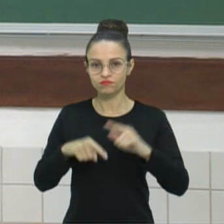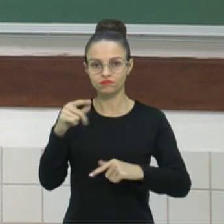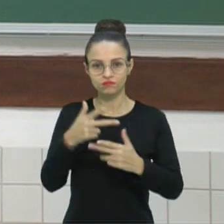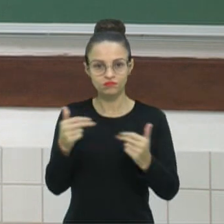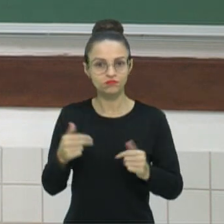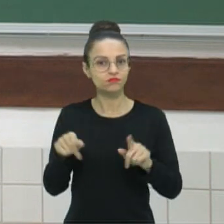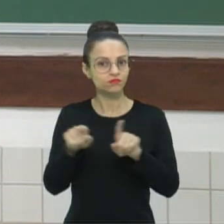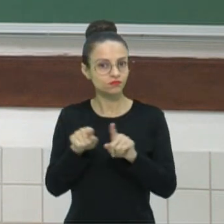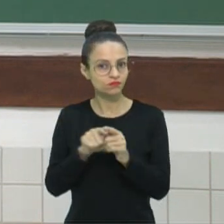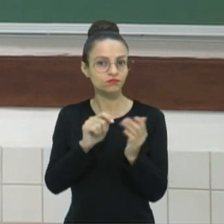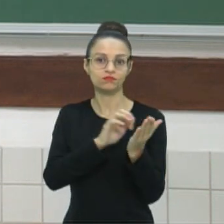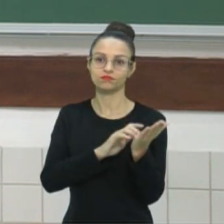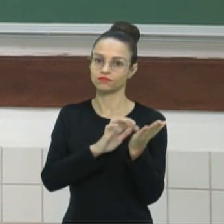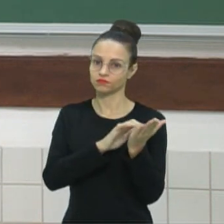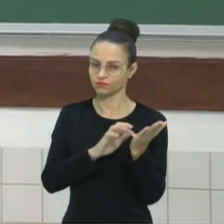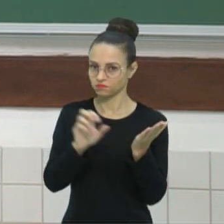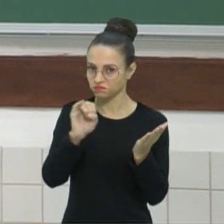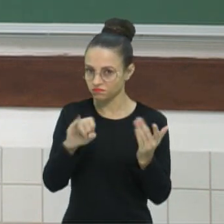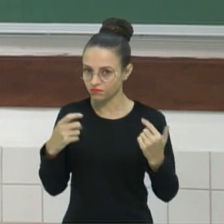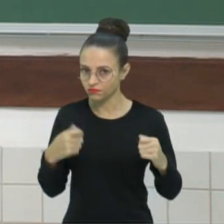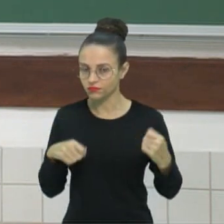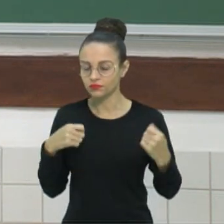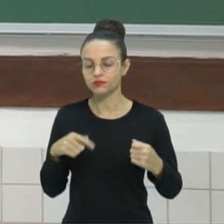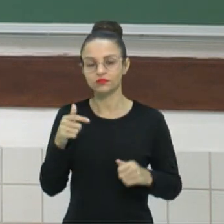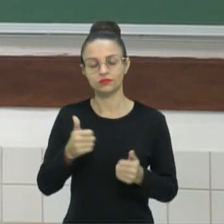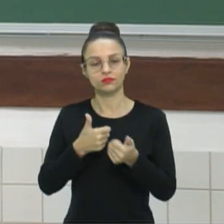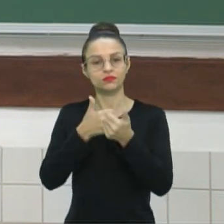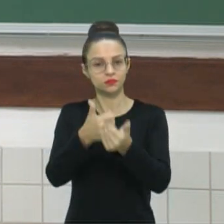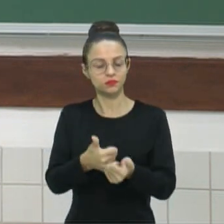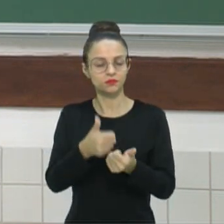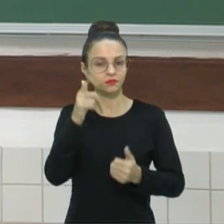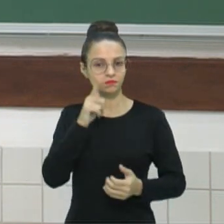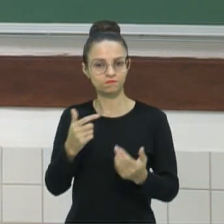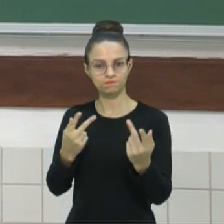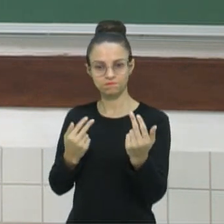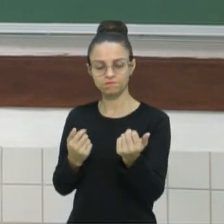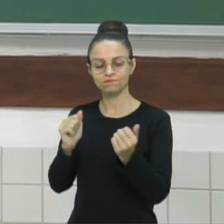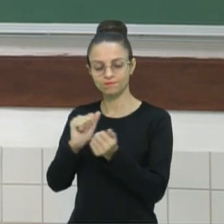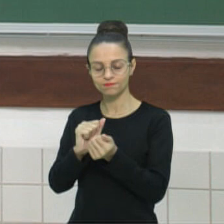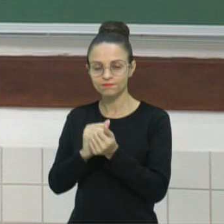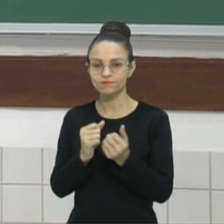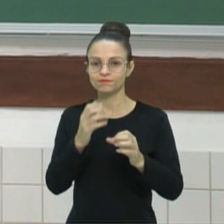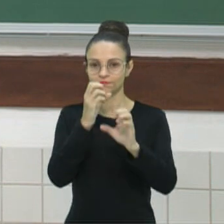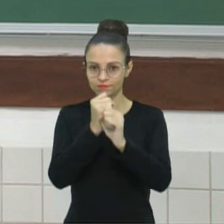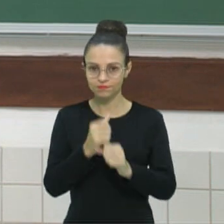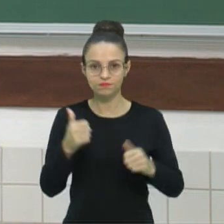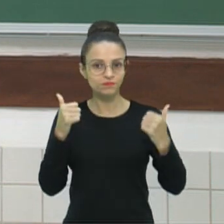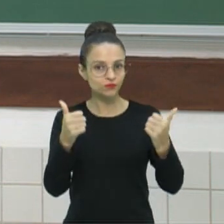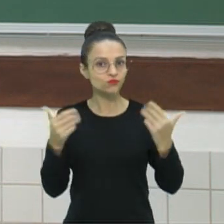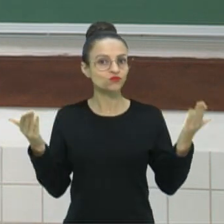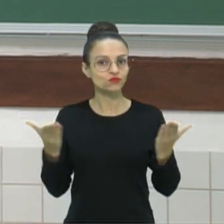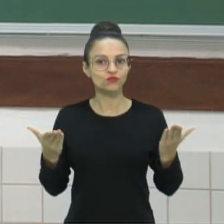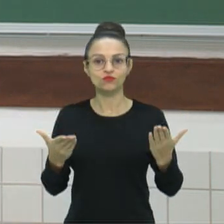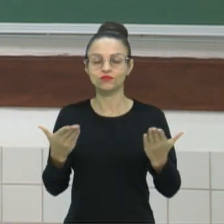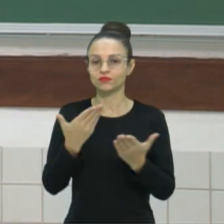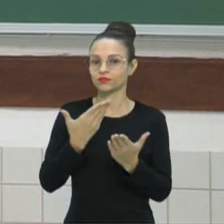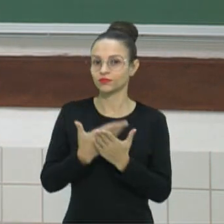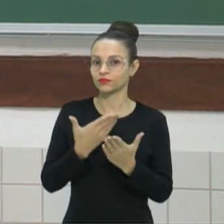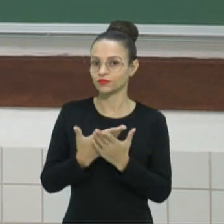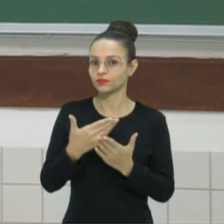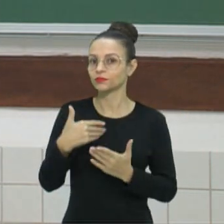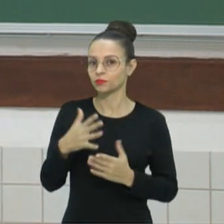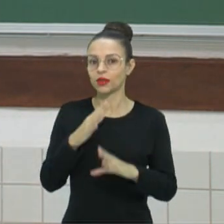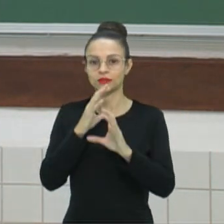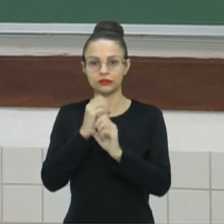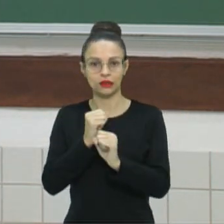inclusive uma calculadora se for necessário, né, para que vocês possam acompanhar e fazer os cálculos junto aí comigo. Beleza? Hoje vai ser uma aulinha mais